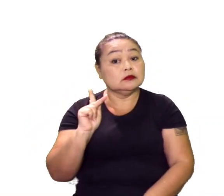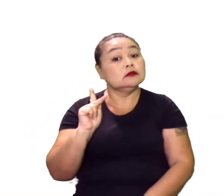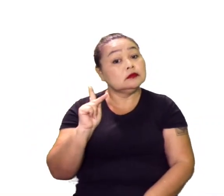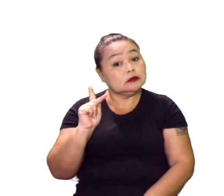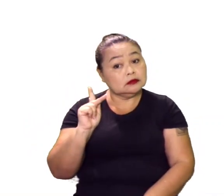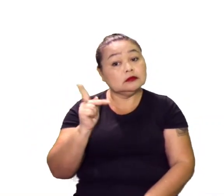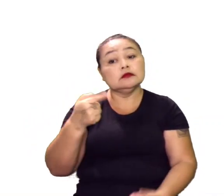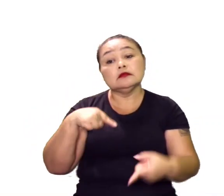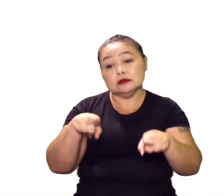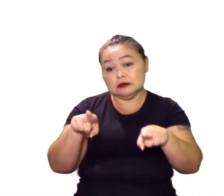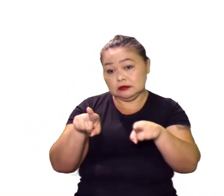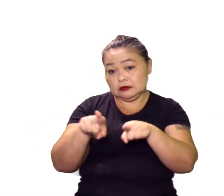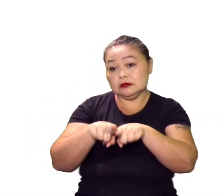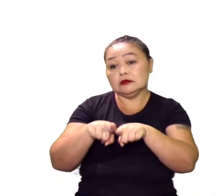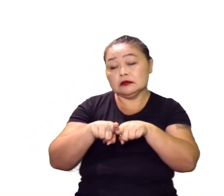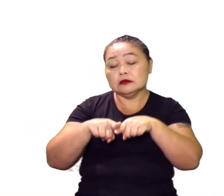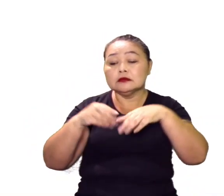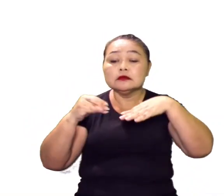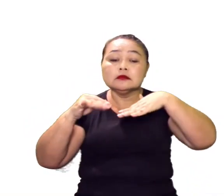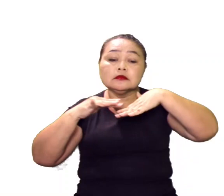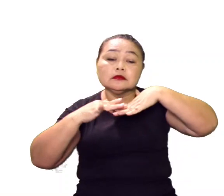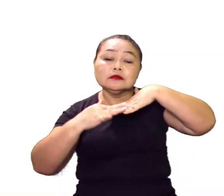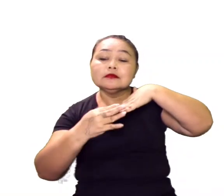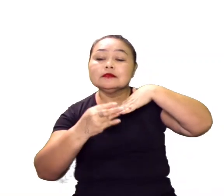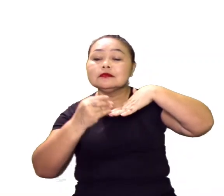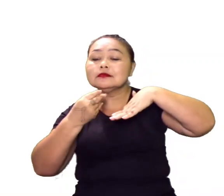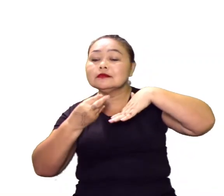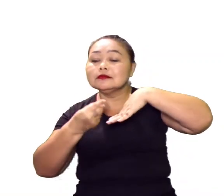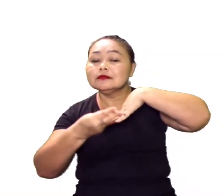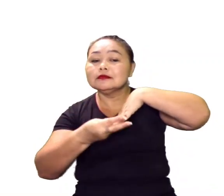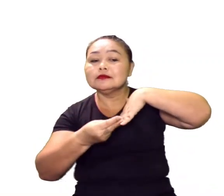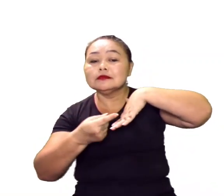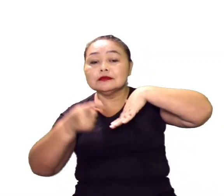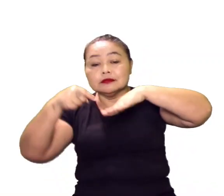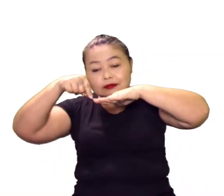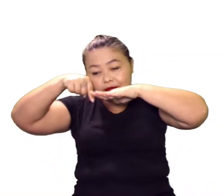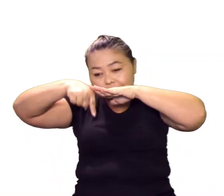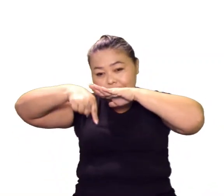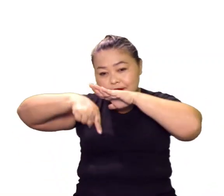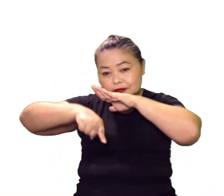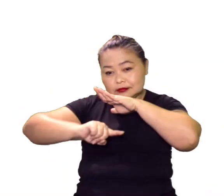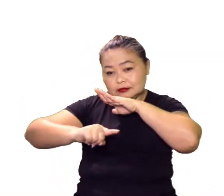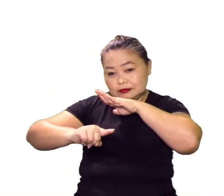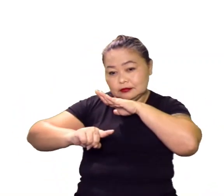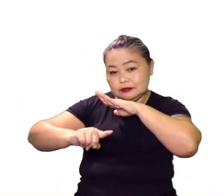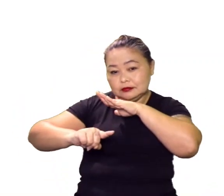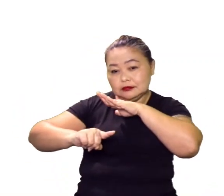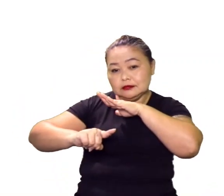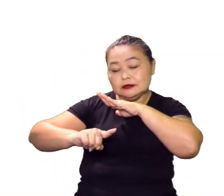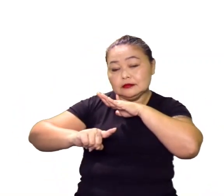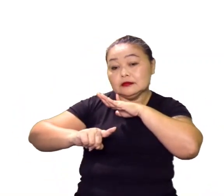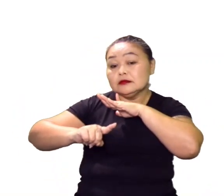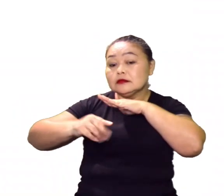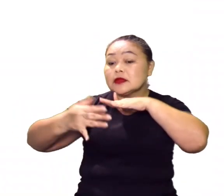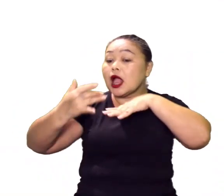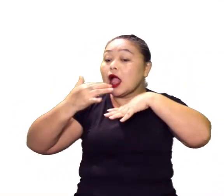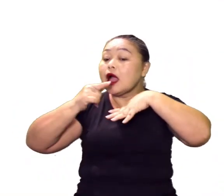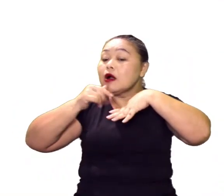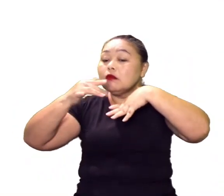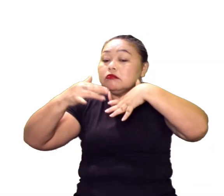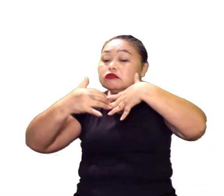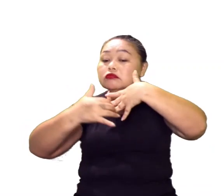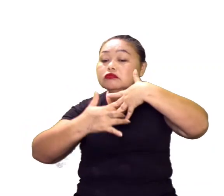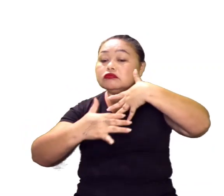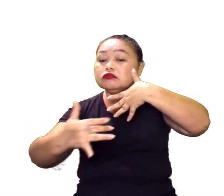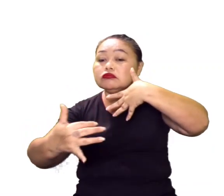são considerados bem intemperizados, são profundos ou muito profundos, bem